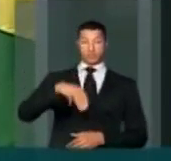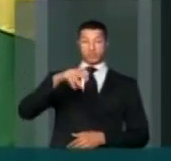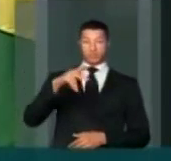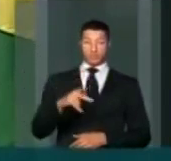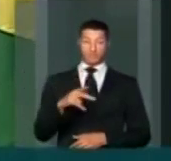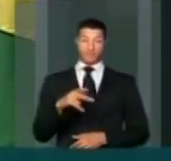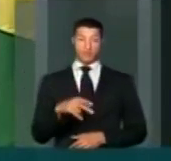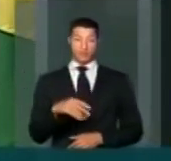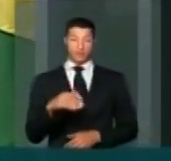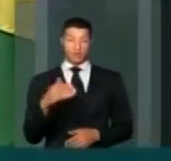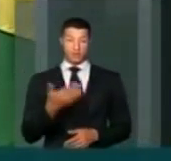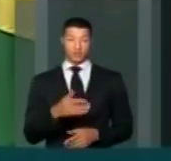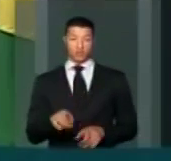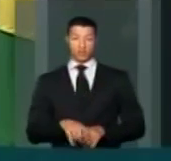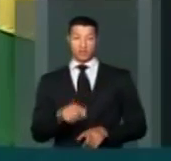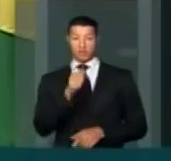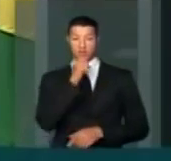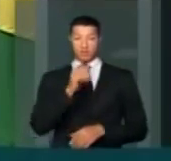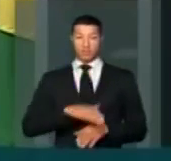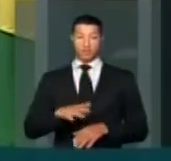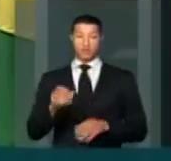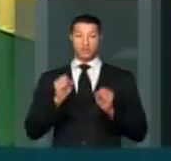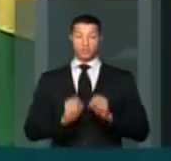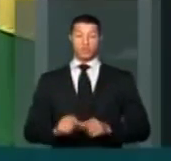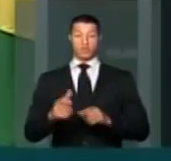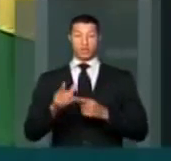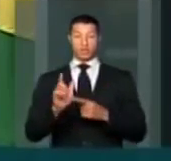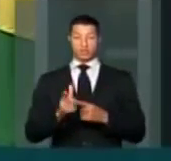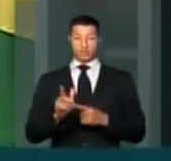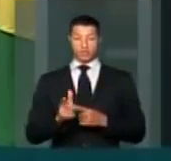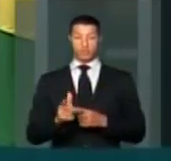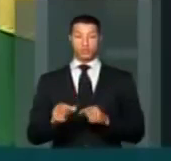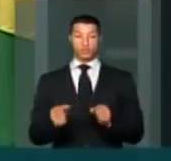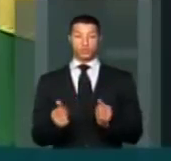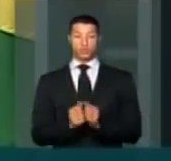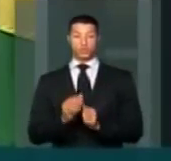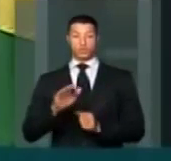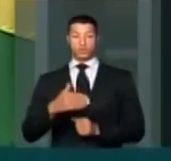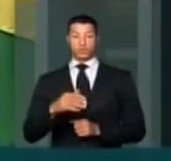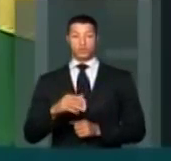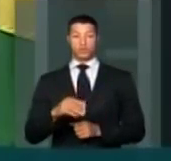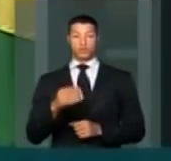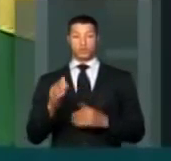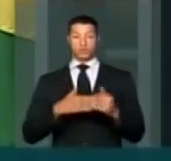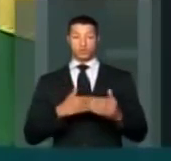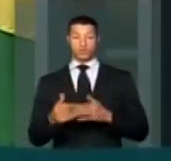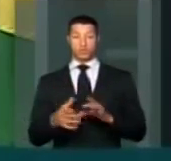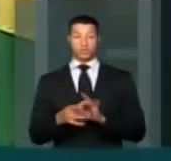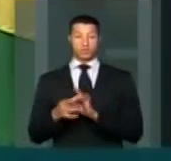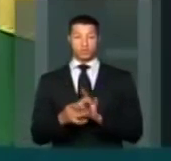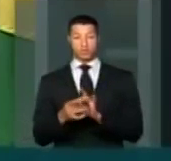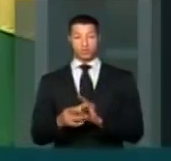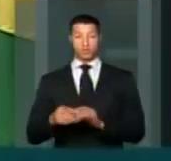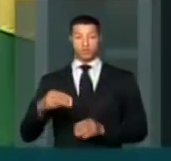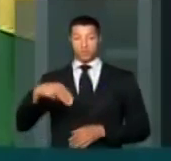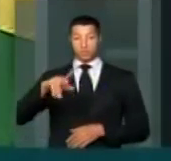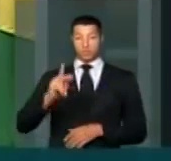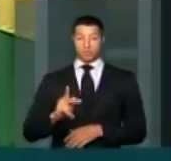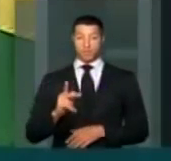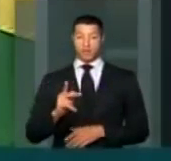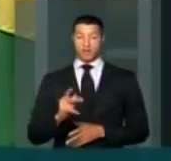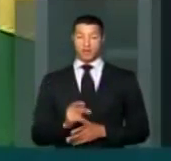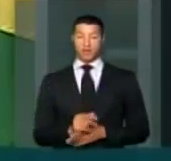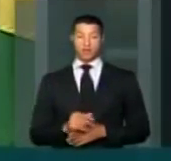provisórias avilta ainda mais o poder legislativo, quando pendura e calho sem qualquer conexão com determinada medida